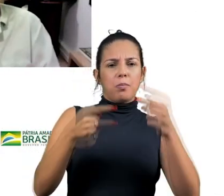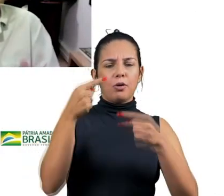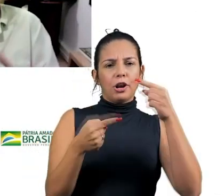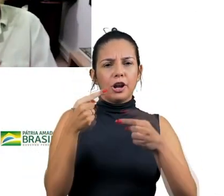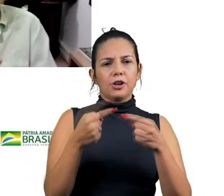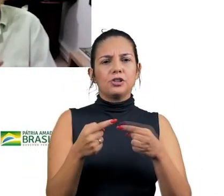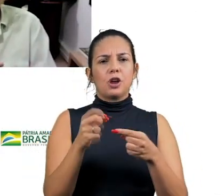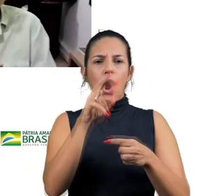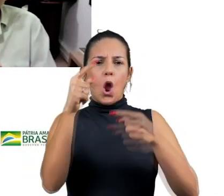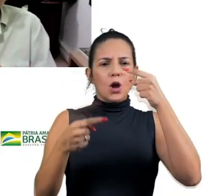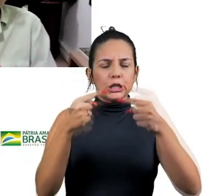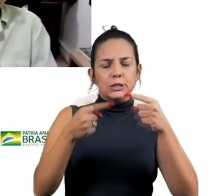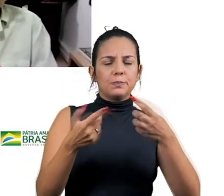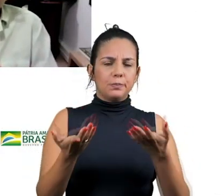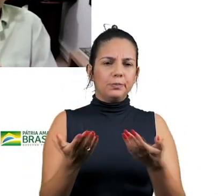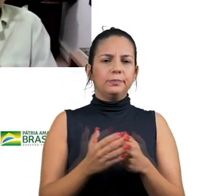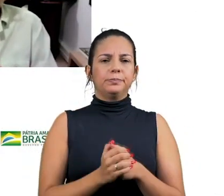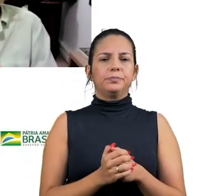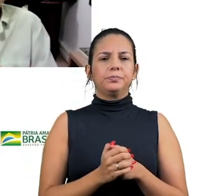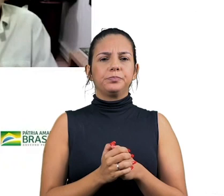pelo menos na disputa presidencial,